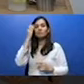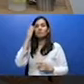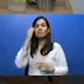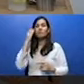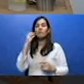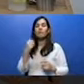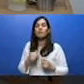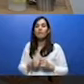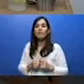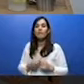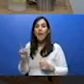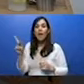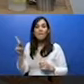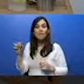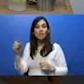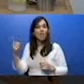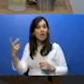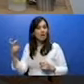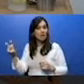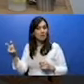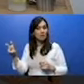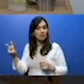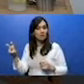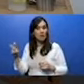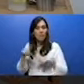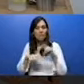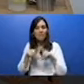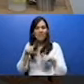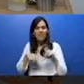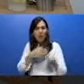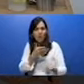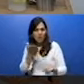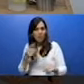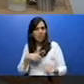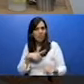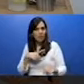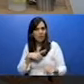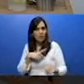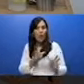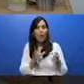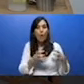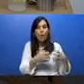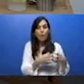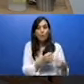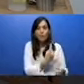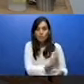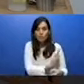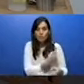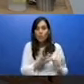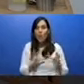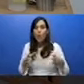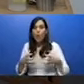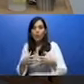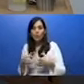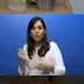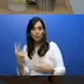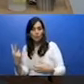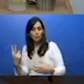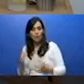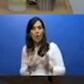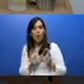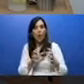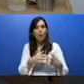Na página 15, no material de vocês, tem grupo 1, grupo 2,